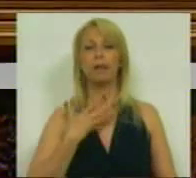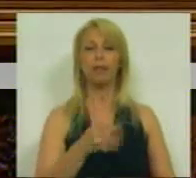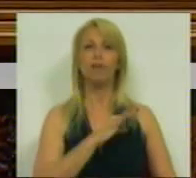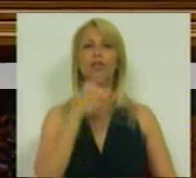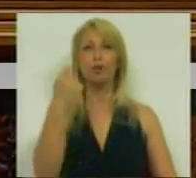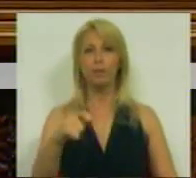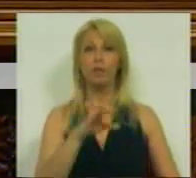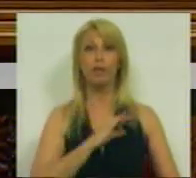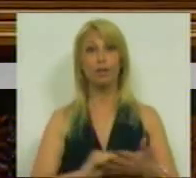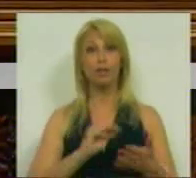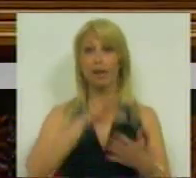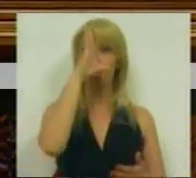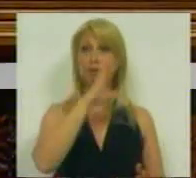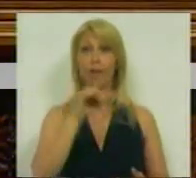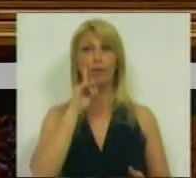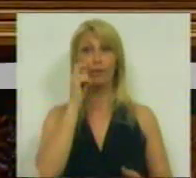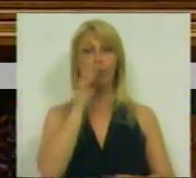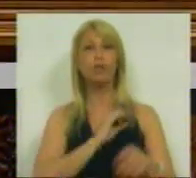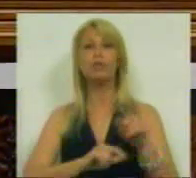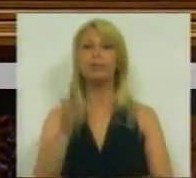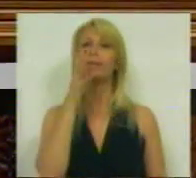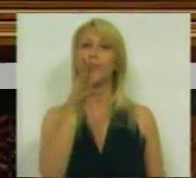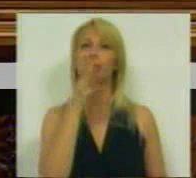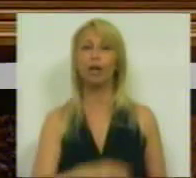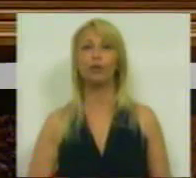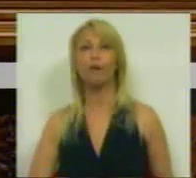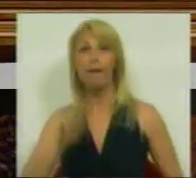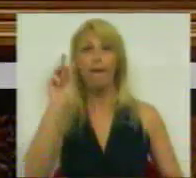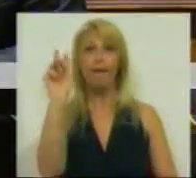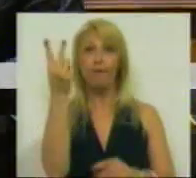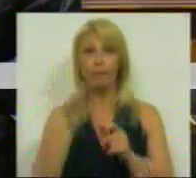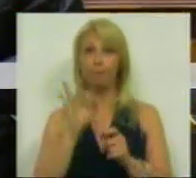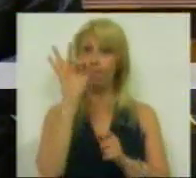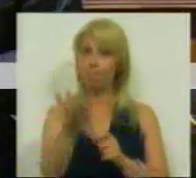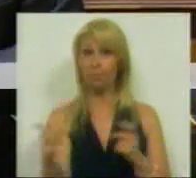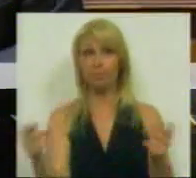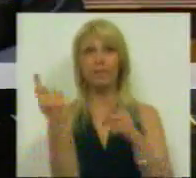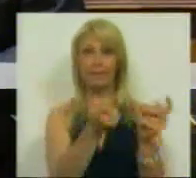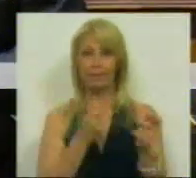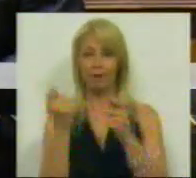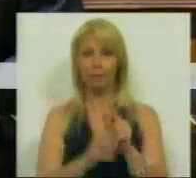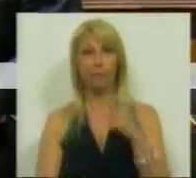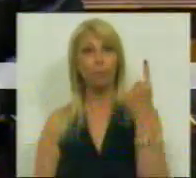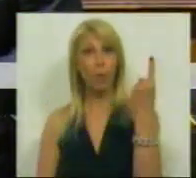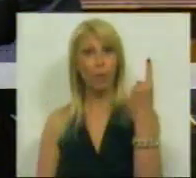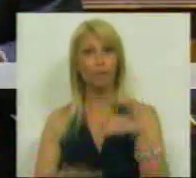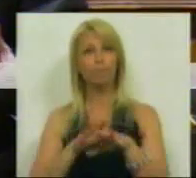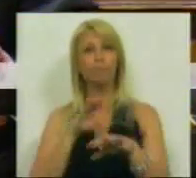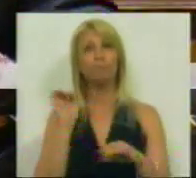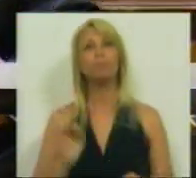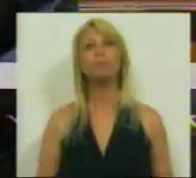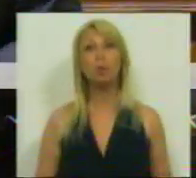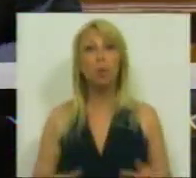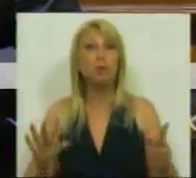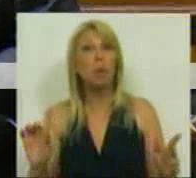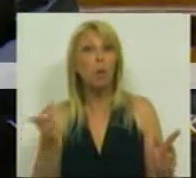Sr. Presidente, Srs. Secretários de Estado, Srs. Deputadas, Srs. Deputados, duas notas neste debate. Uma delas acerca da